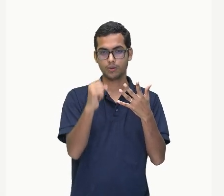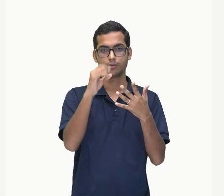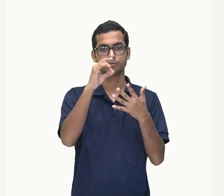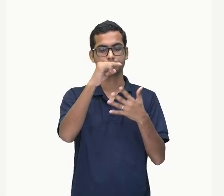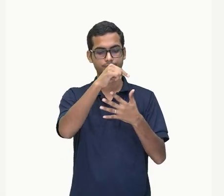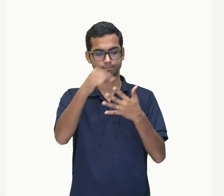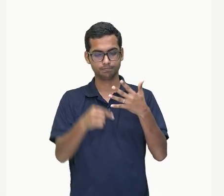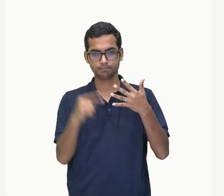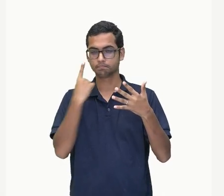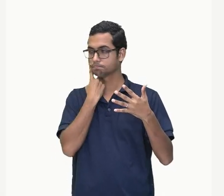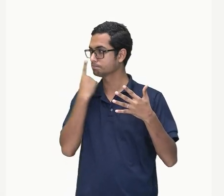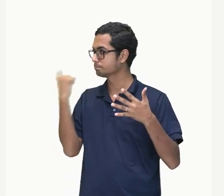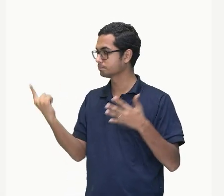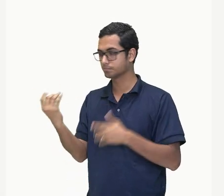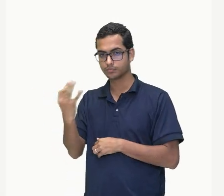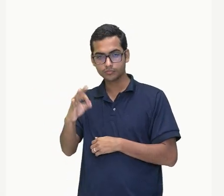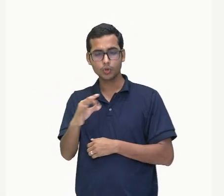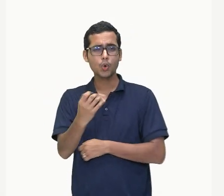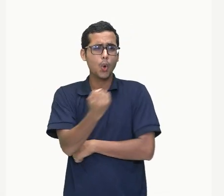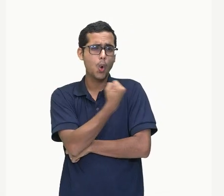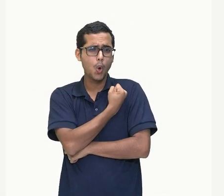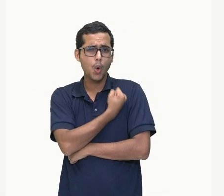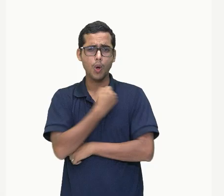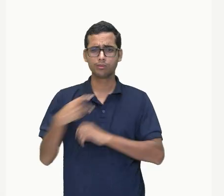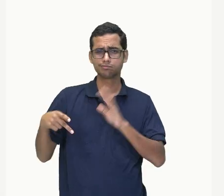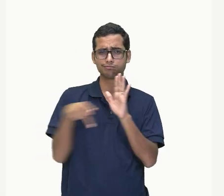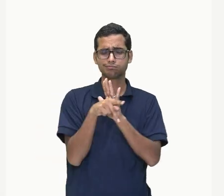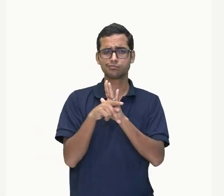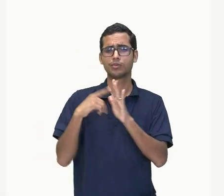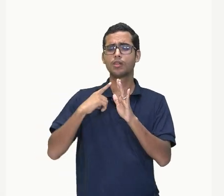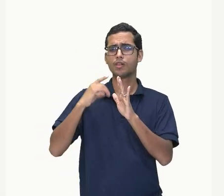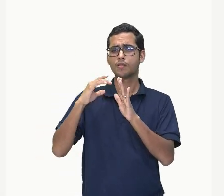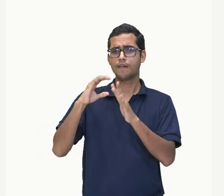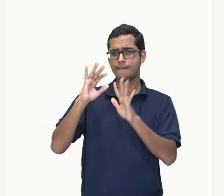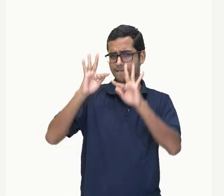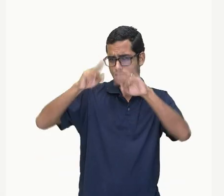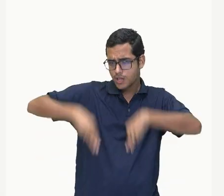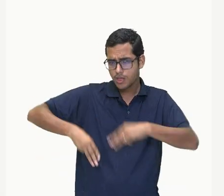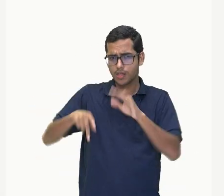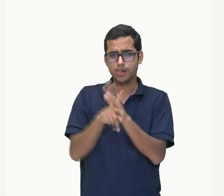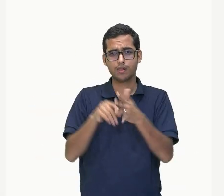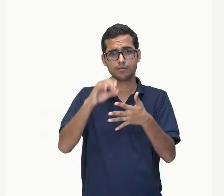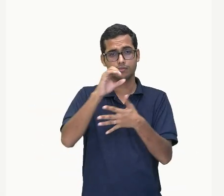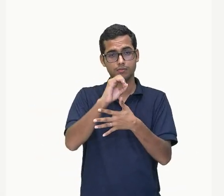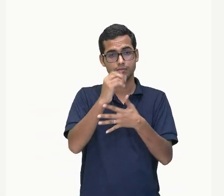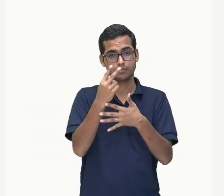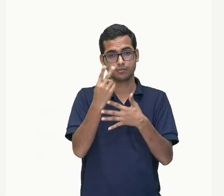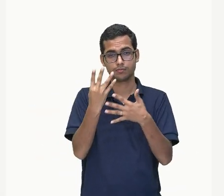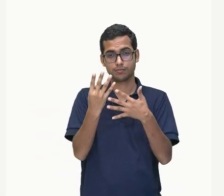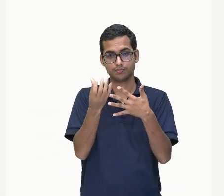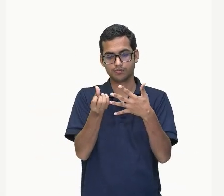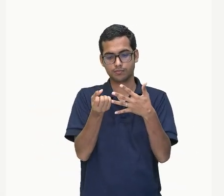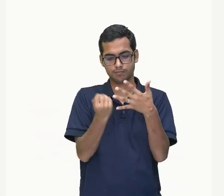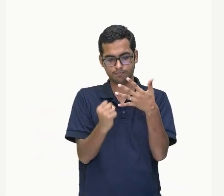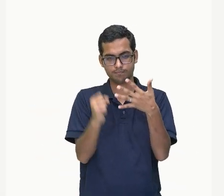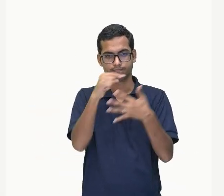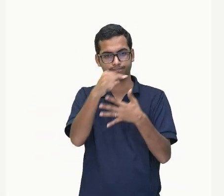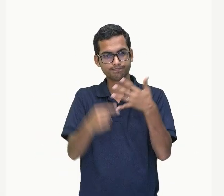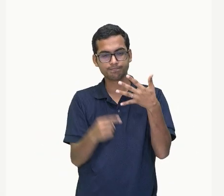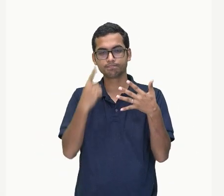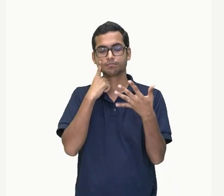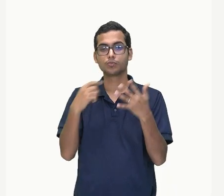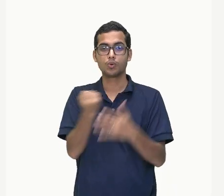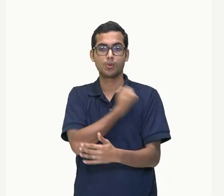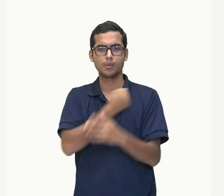8. Então, se o número terminar com 0, 2, 4, 6 e 8, é um número